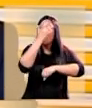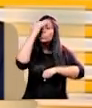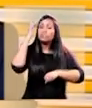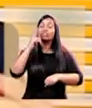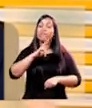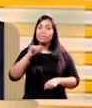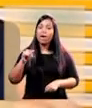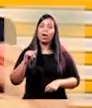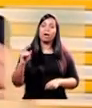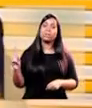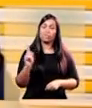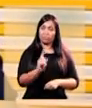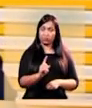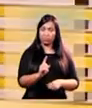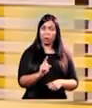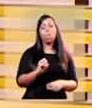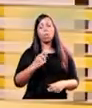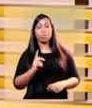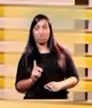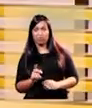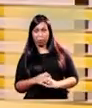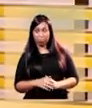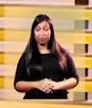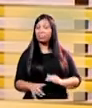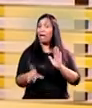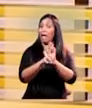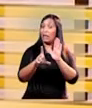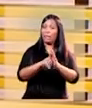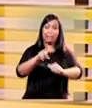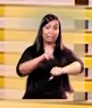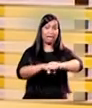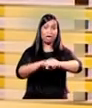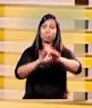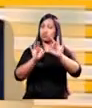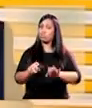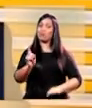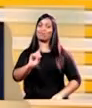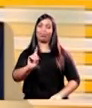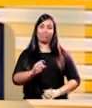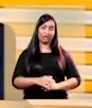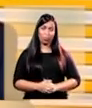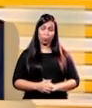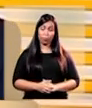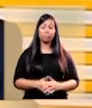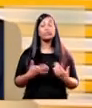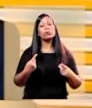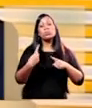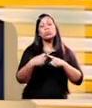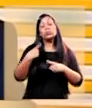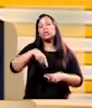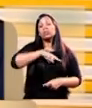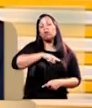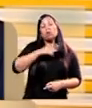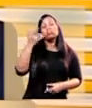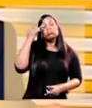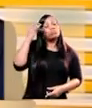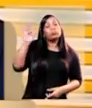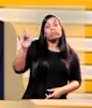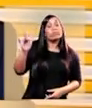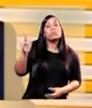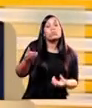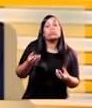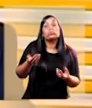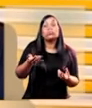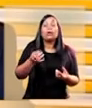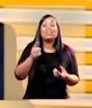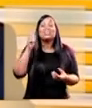vai se readaptar ou não vai readaptar. A lei não prevê um tempo, sabiamente, porque nós não conseguimos